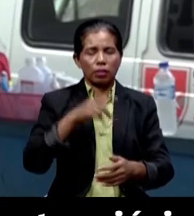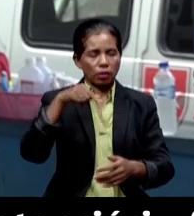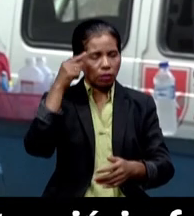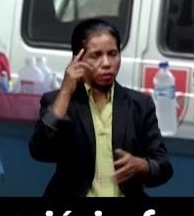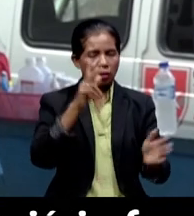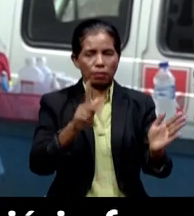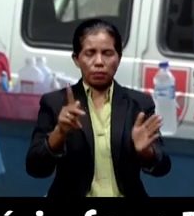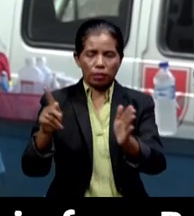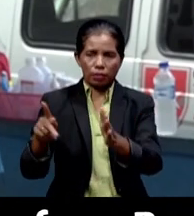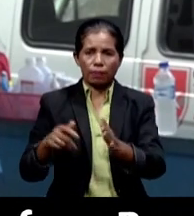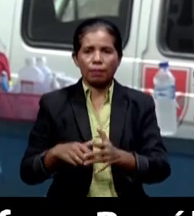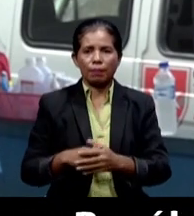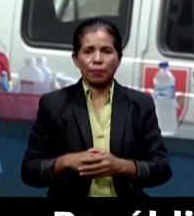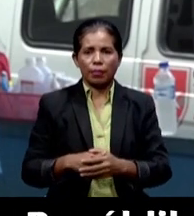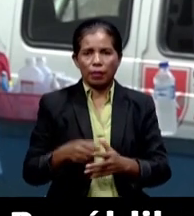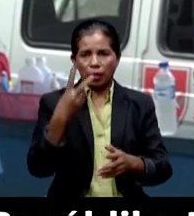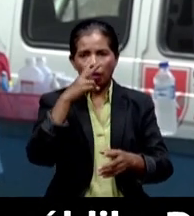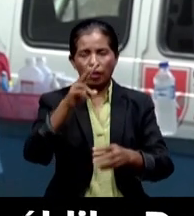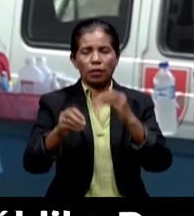plano.